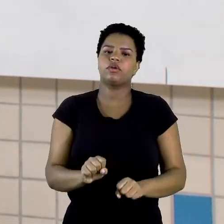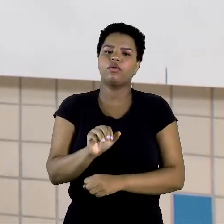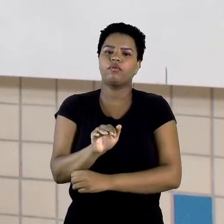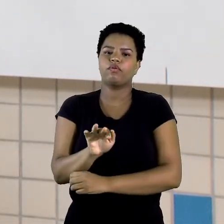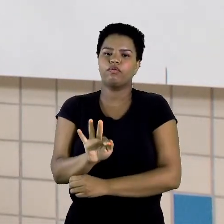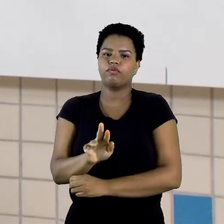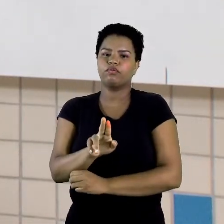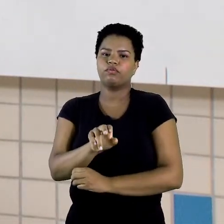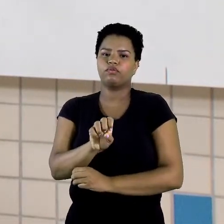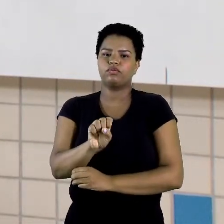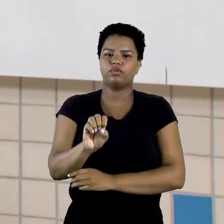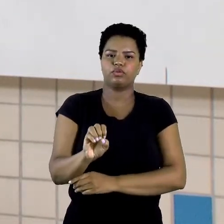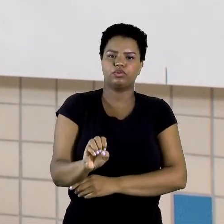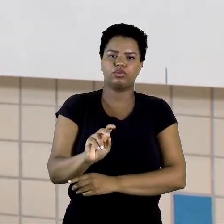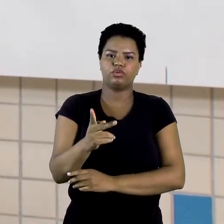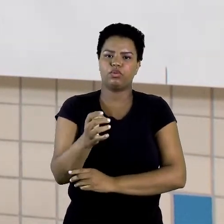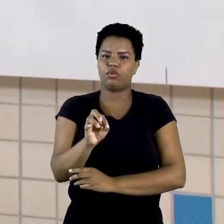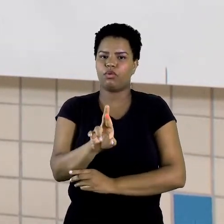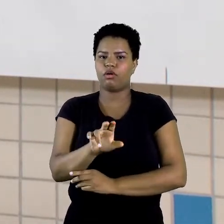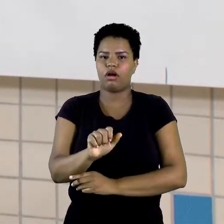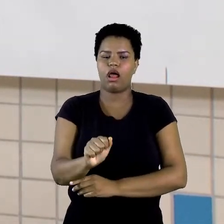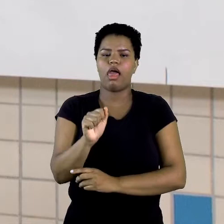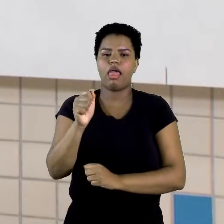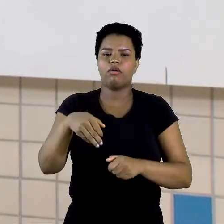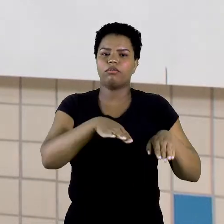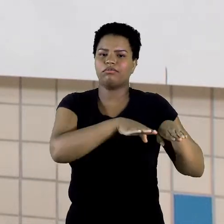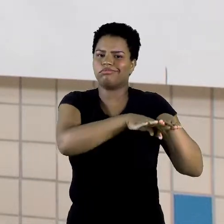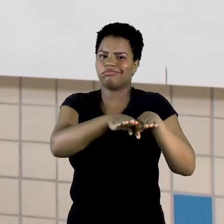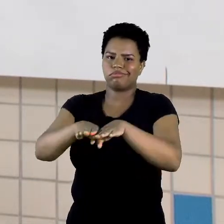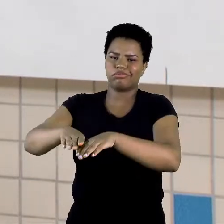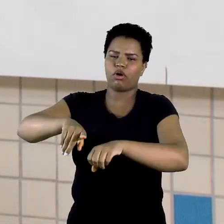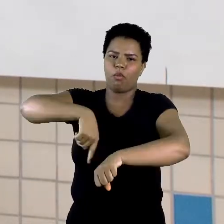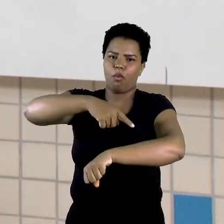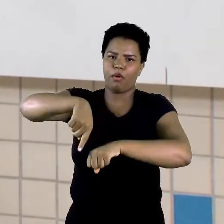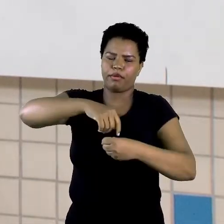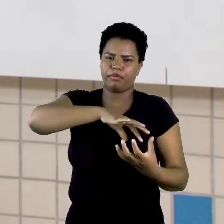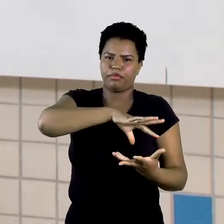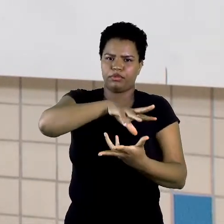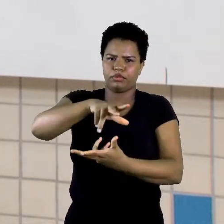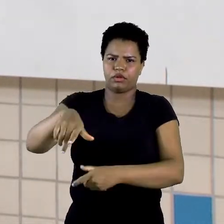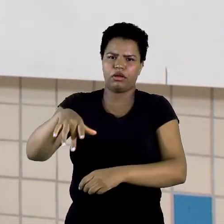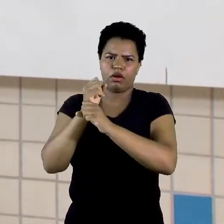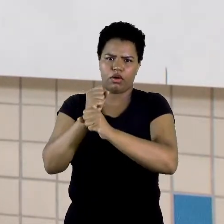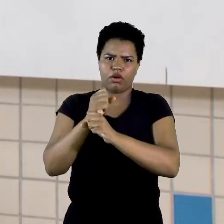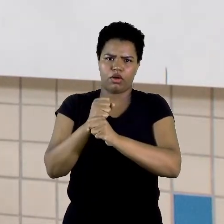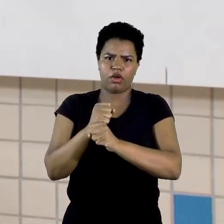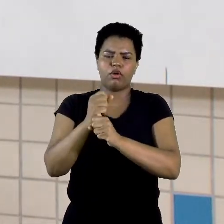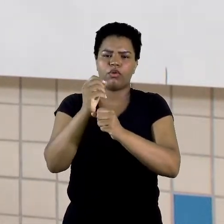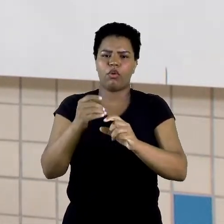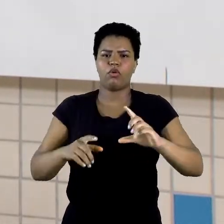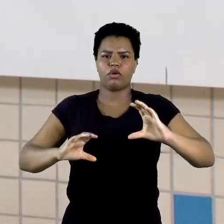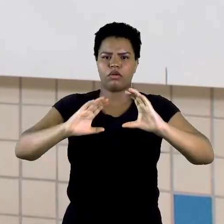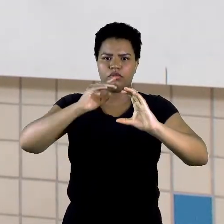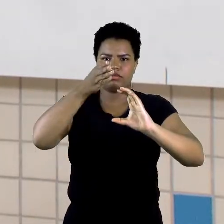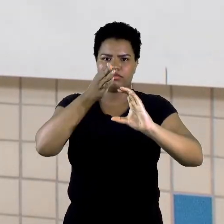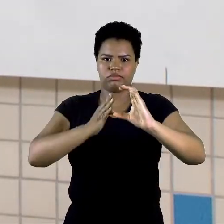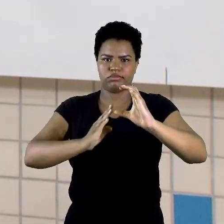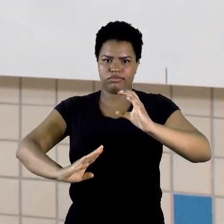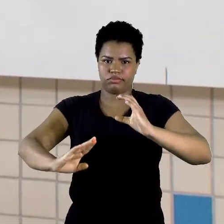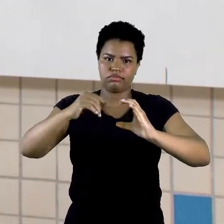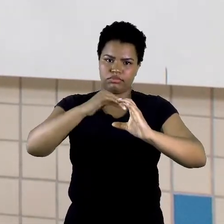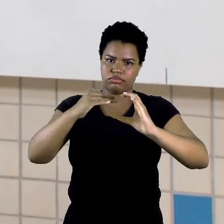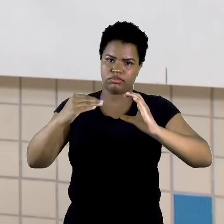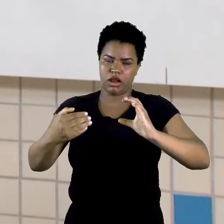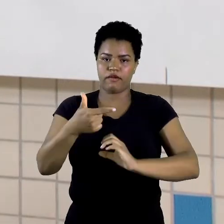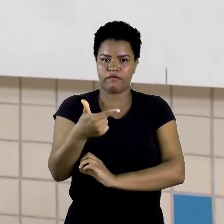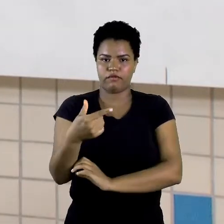para padronizar o horário mundial, que é calculado a partir da divisão da Terra em 24 horas,